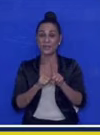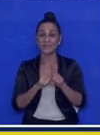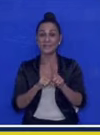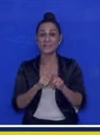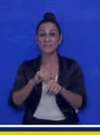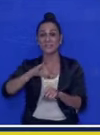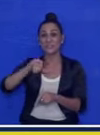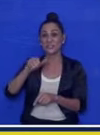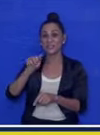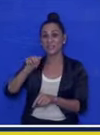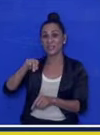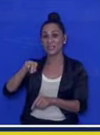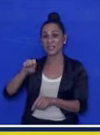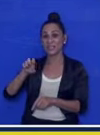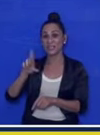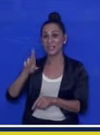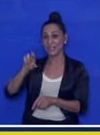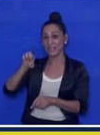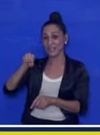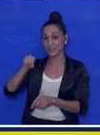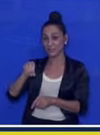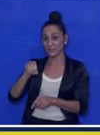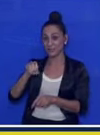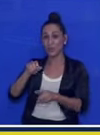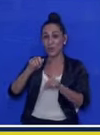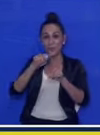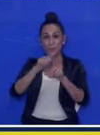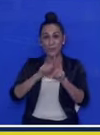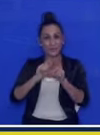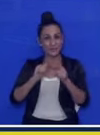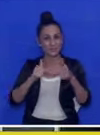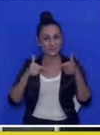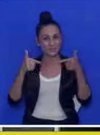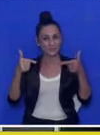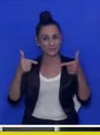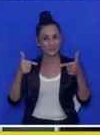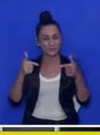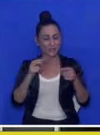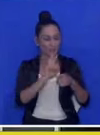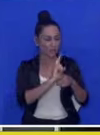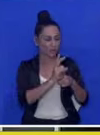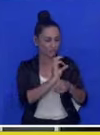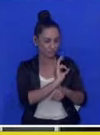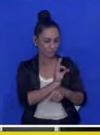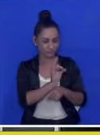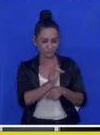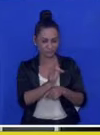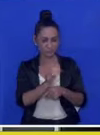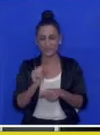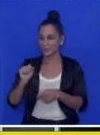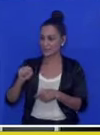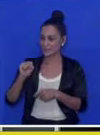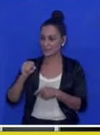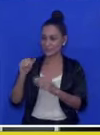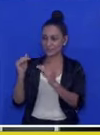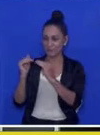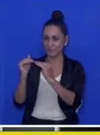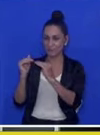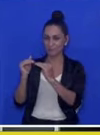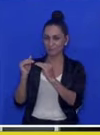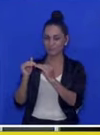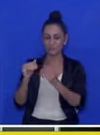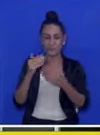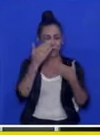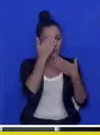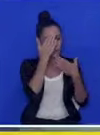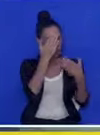é janeiro. Janeiro é o mês da sorte. Auditoras, confirmam? Sim, confirmo. Sim,